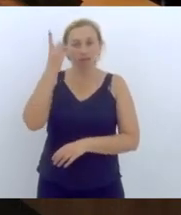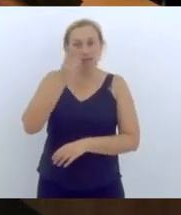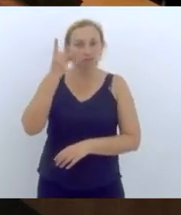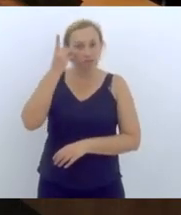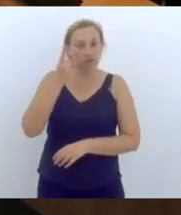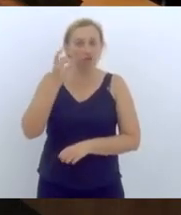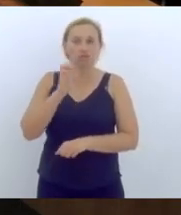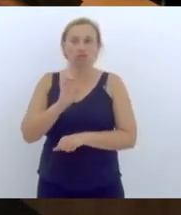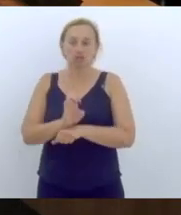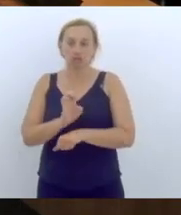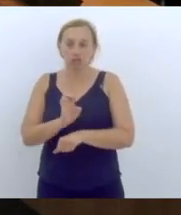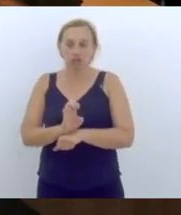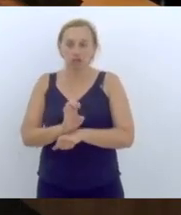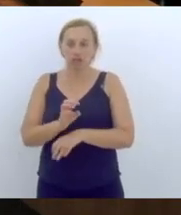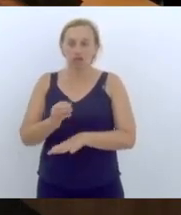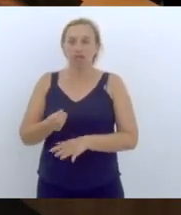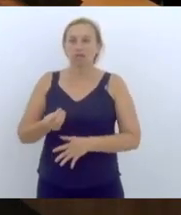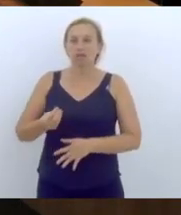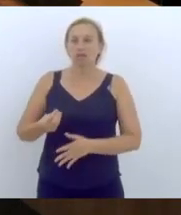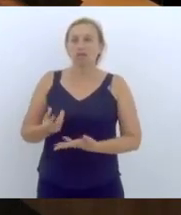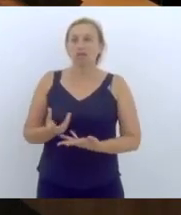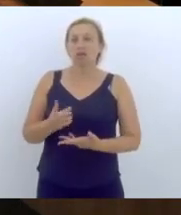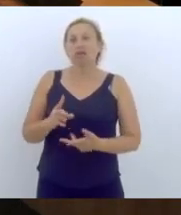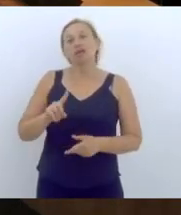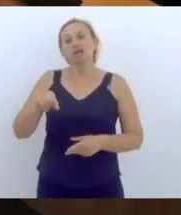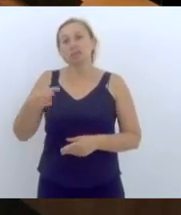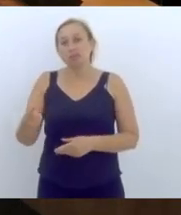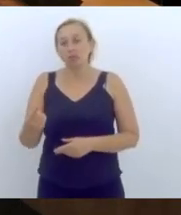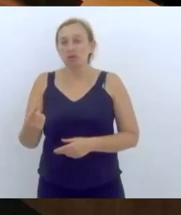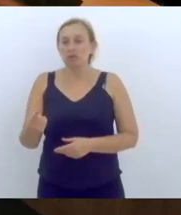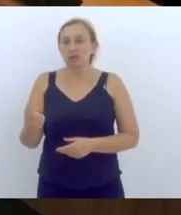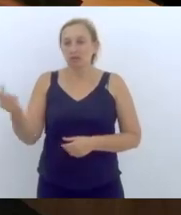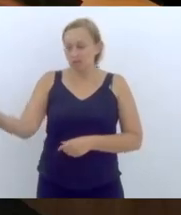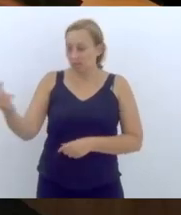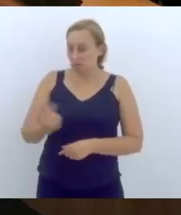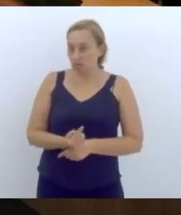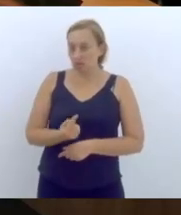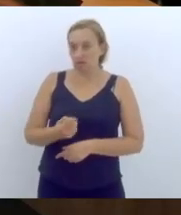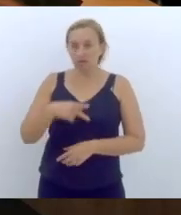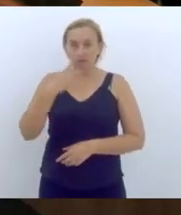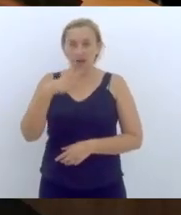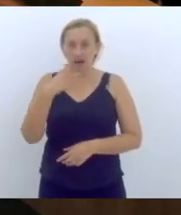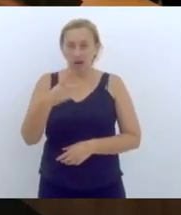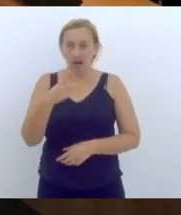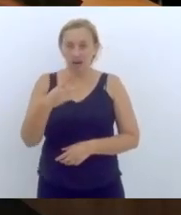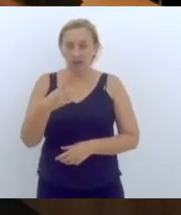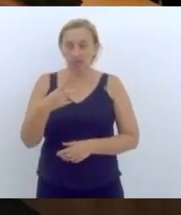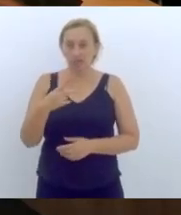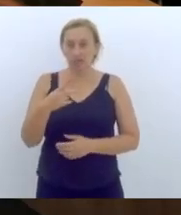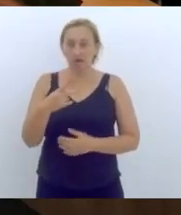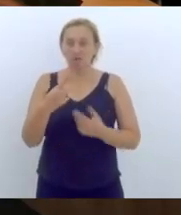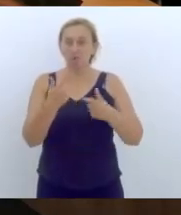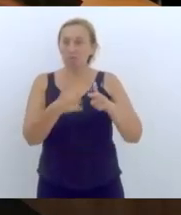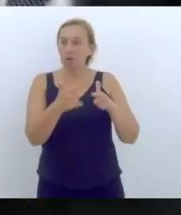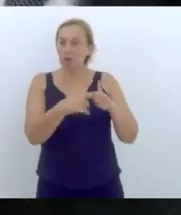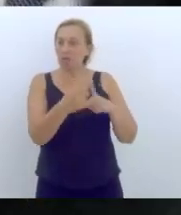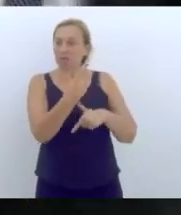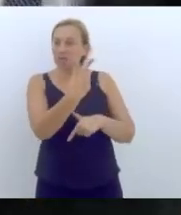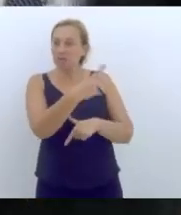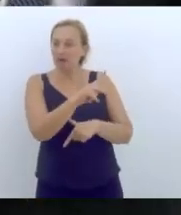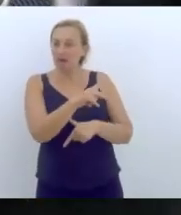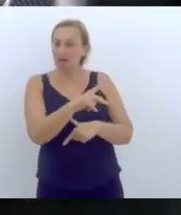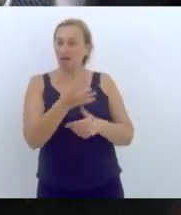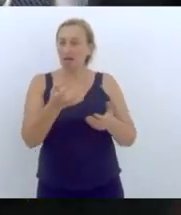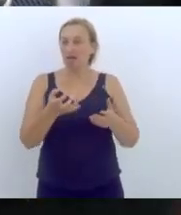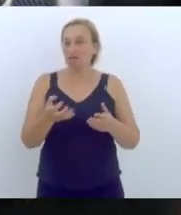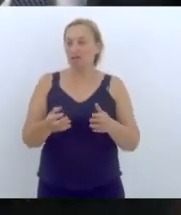é um legado da sua vida pública. Aí, daqui a 3 legislaturas, vem alguém aqui e fala: olha, azar o da deputada Verônica, vou fazer um projeto igualzinho e dane-se